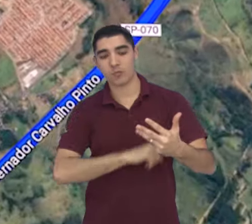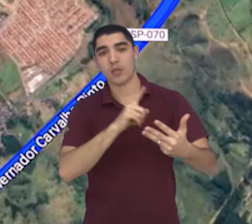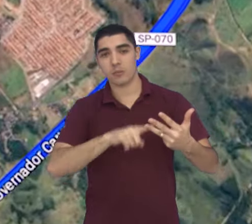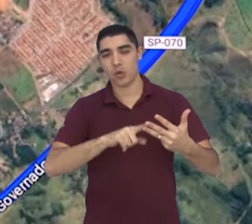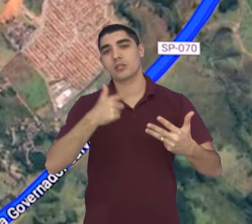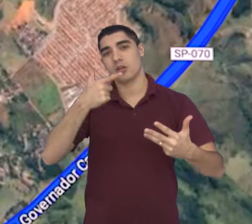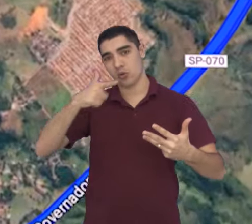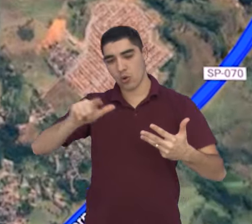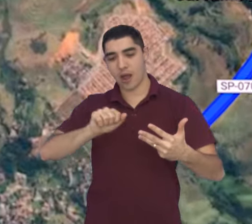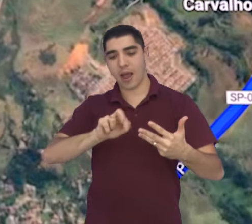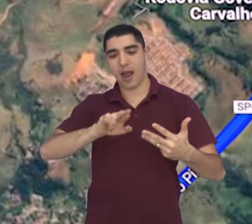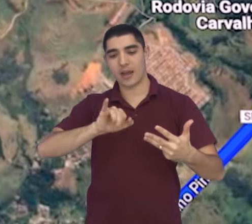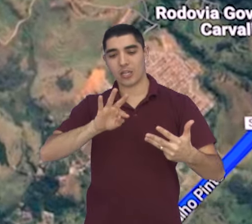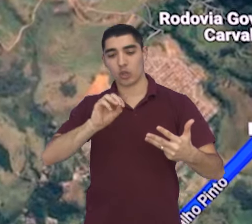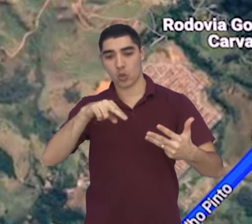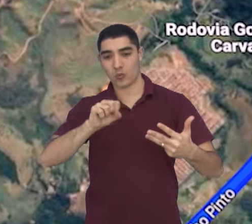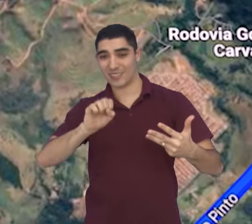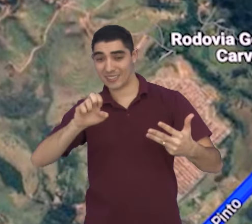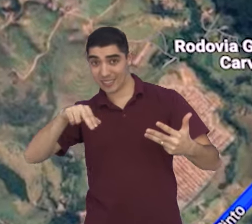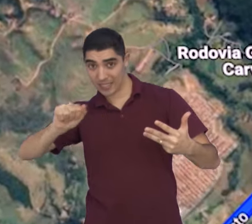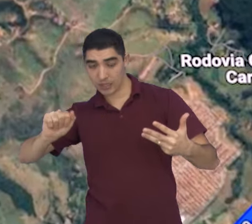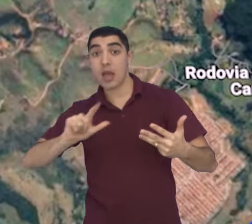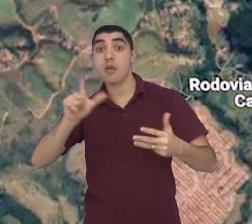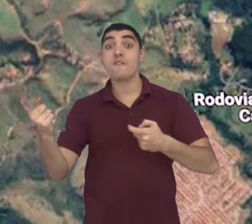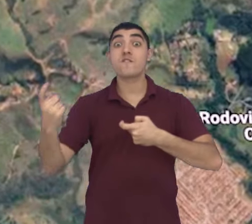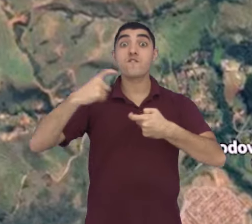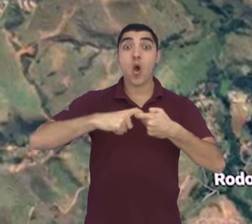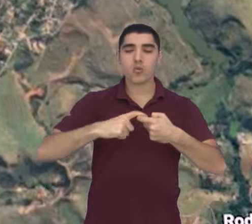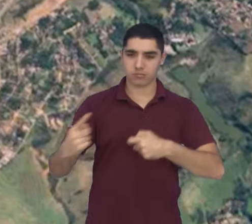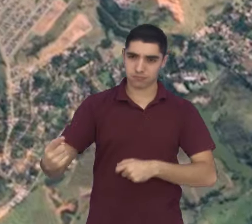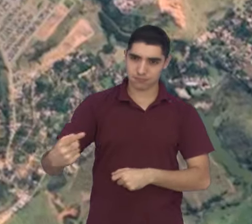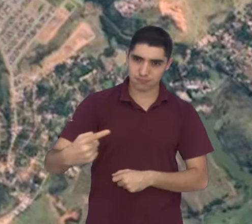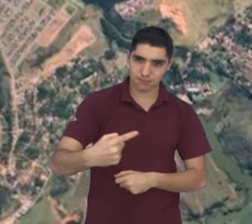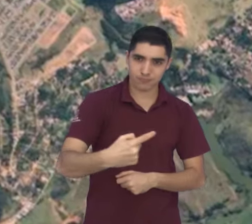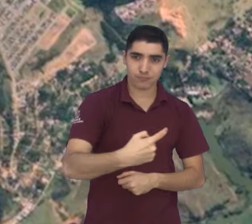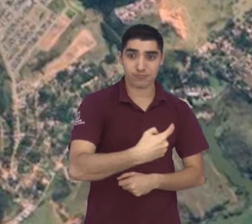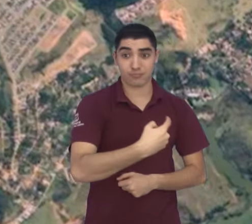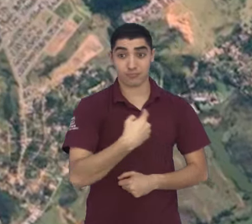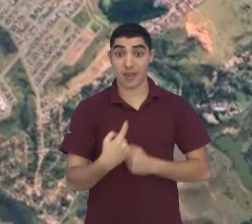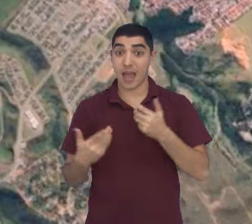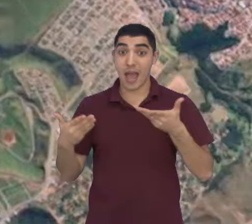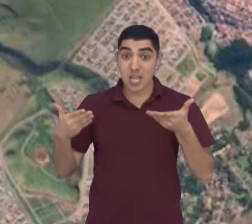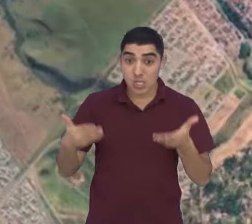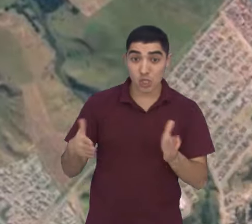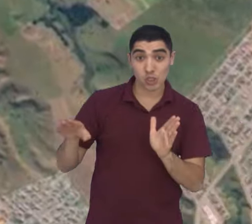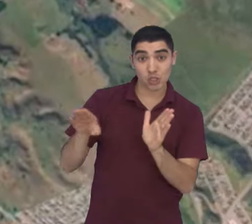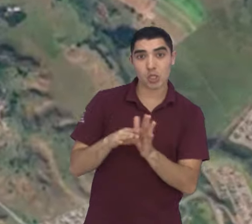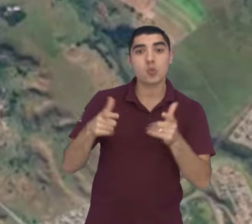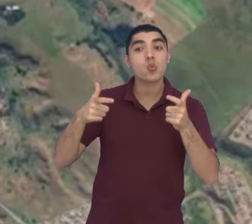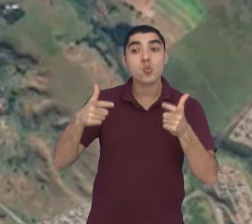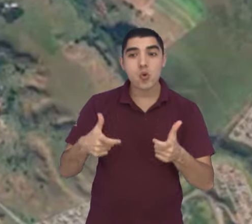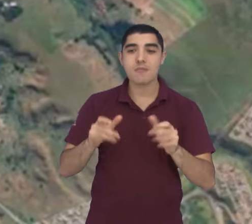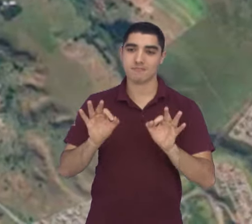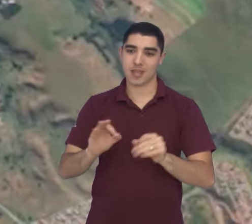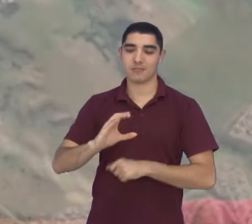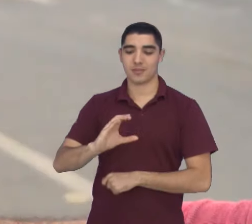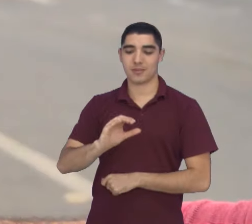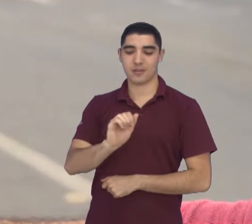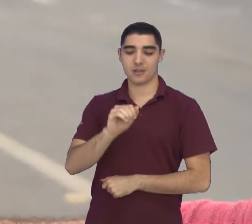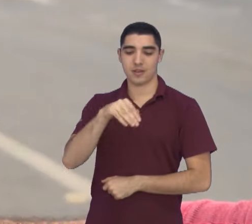Judas, seguindo no trecho urbano para o sprint final, até a linha de chegada, novamente na Via